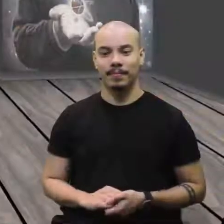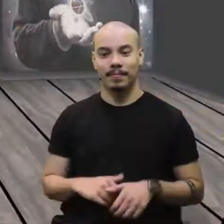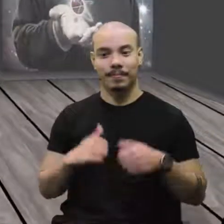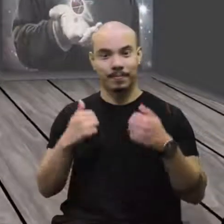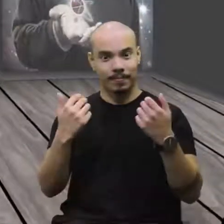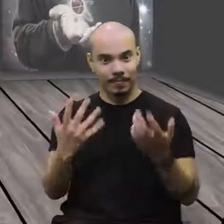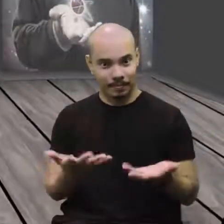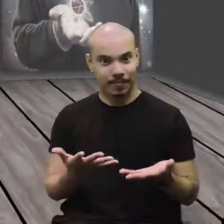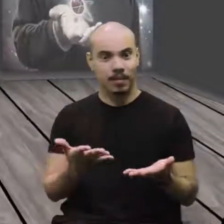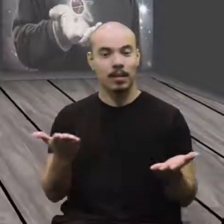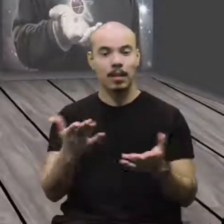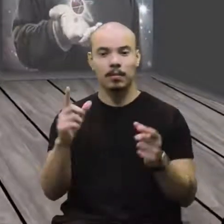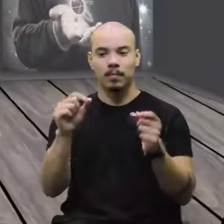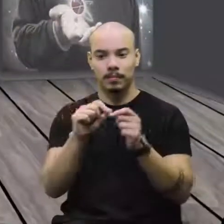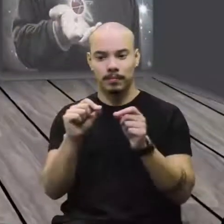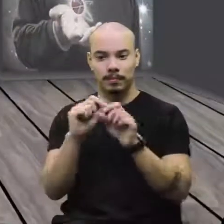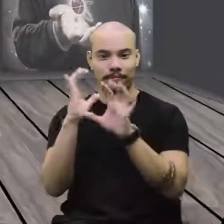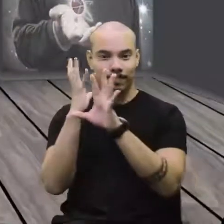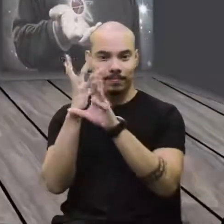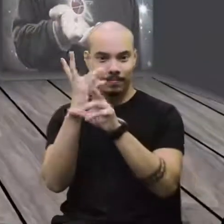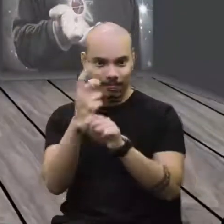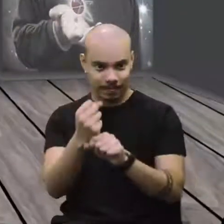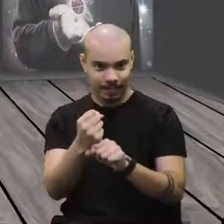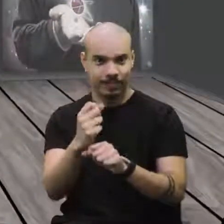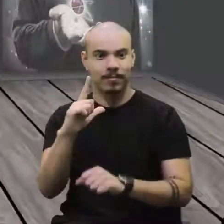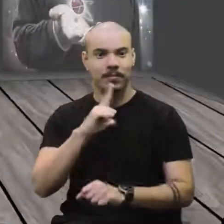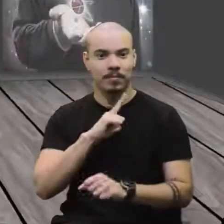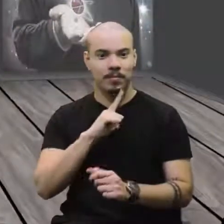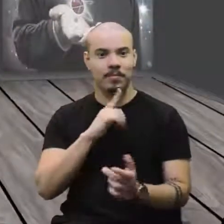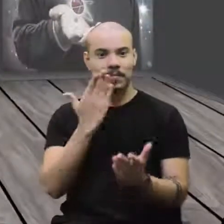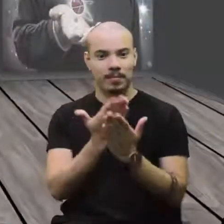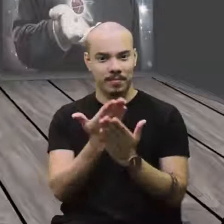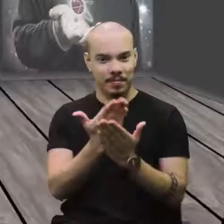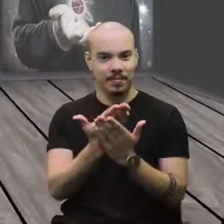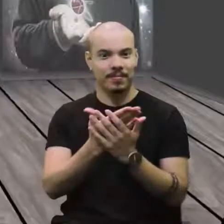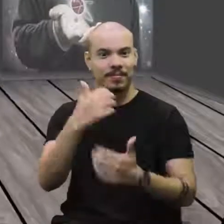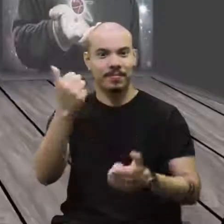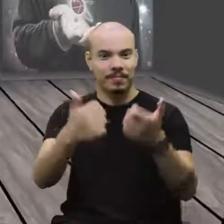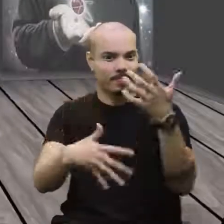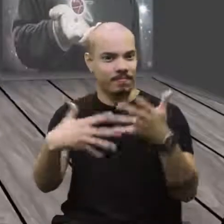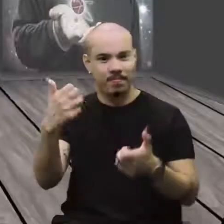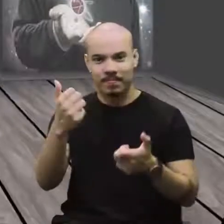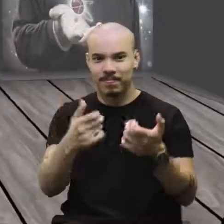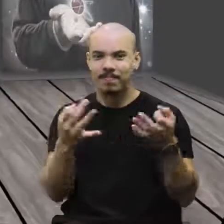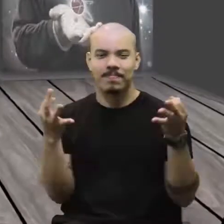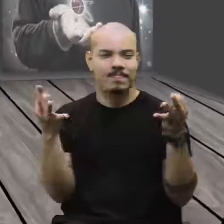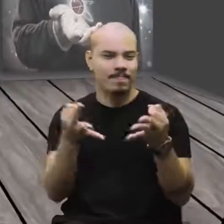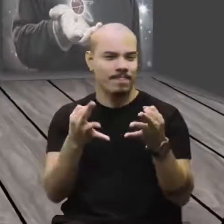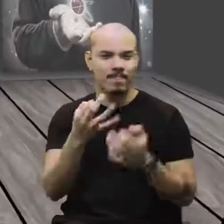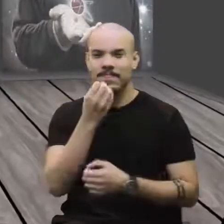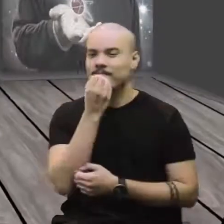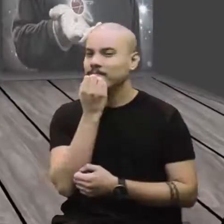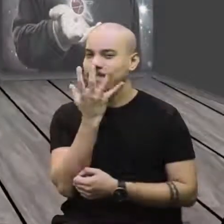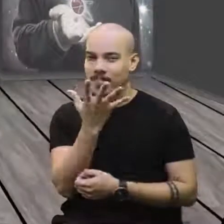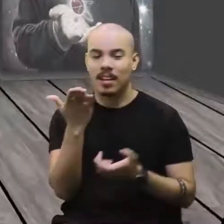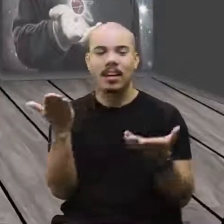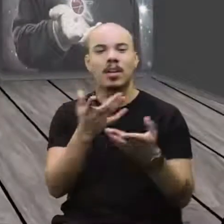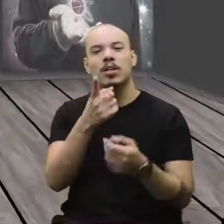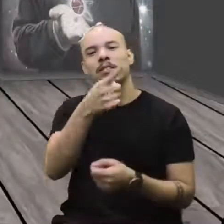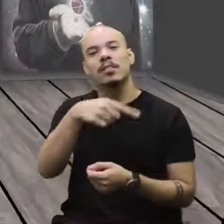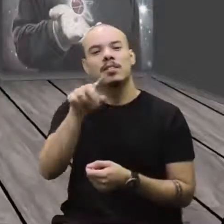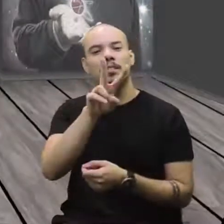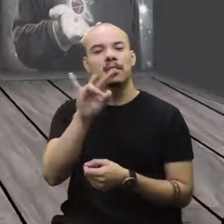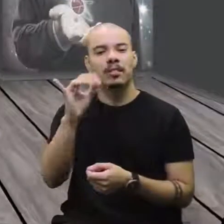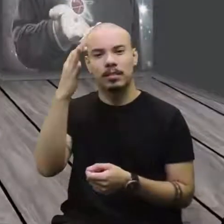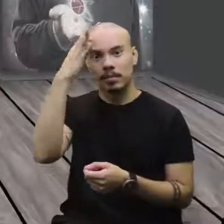Então, pessoal, vamos lá para o nosso resumo. Tivemos a nossa aula aí, né? Exatamente. Aula perfeita, beleza. E agora